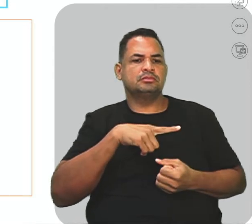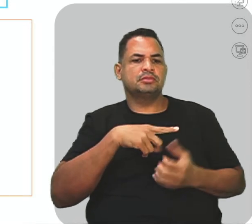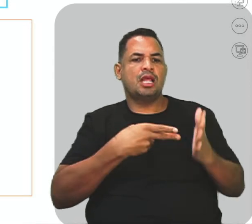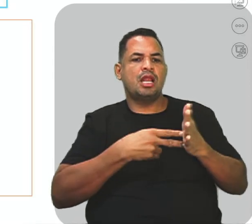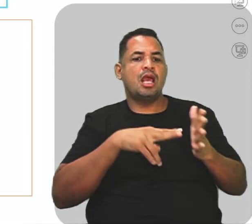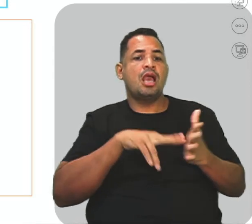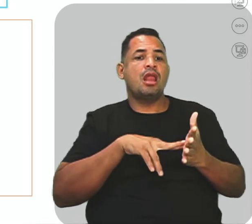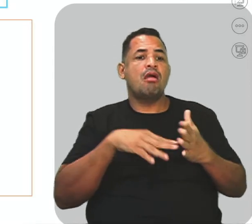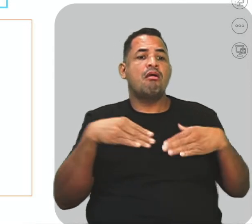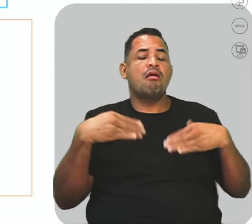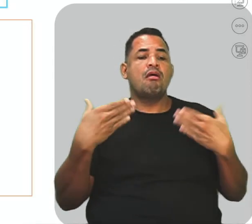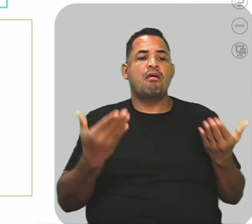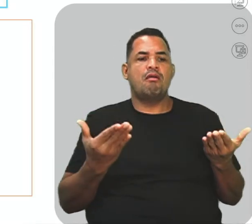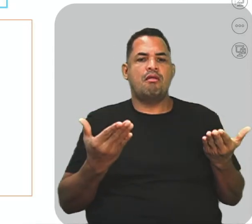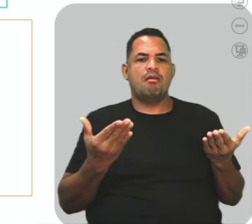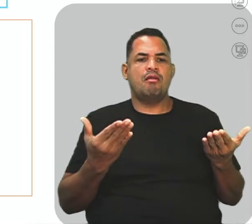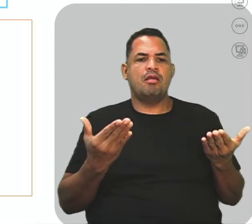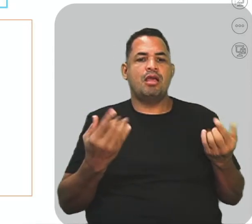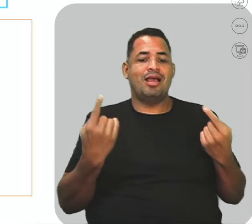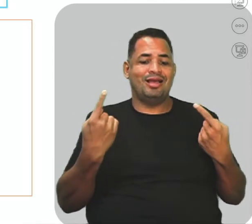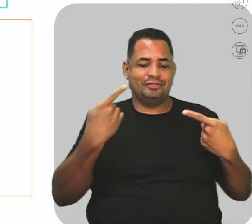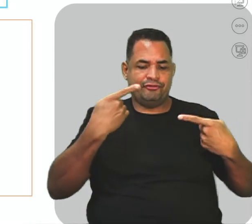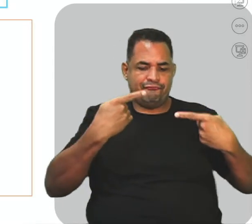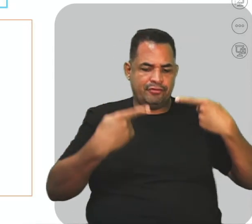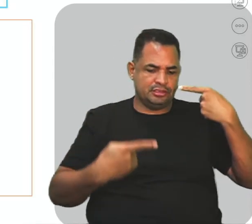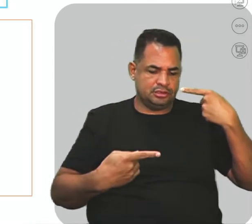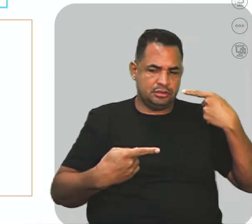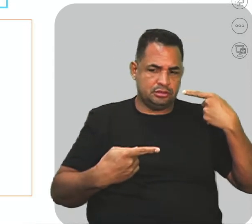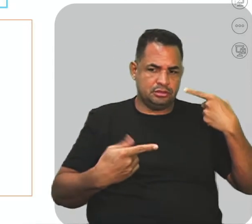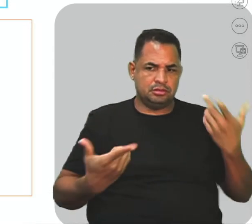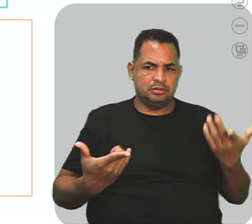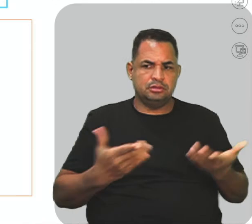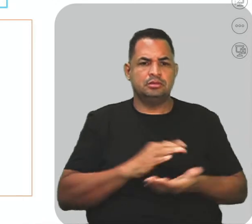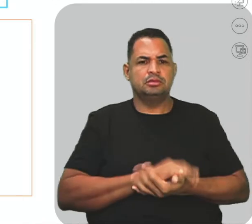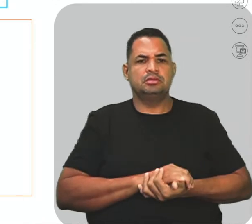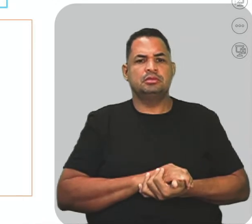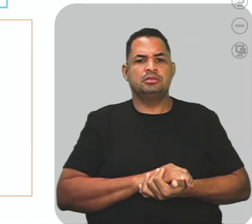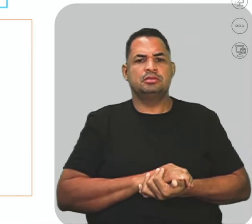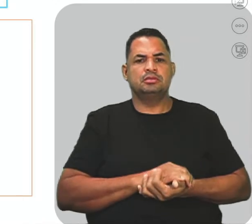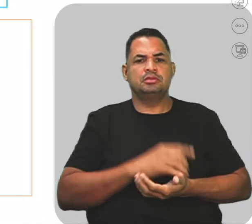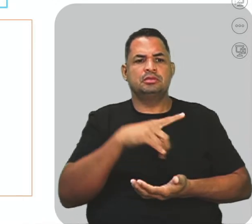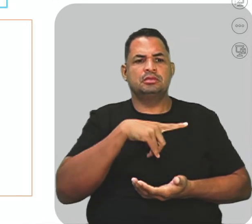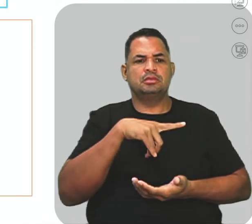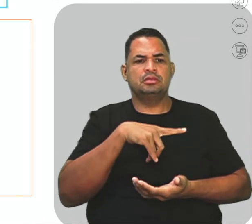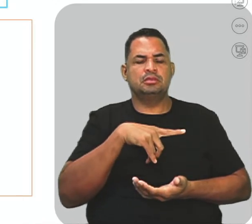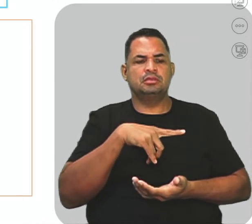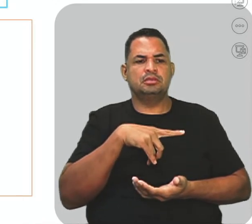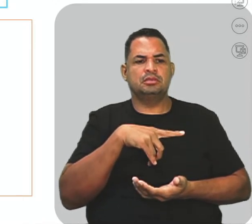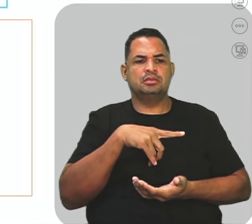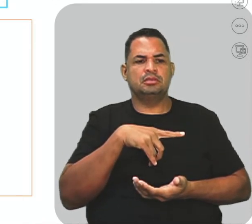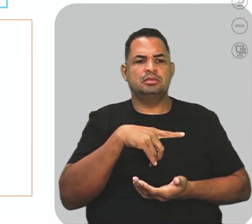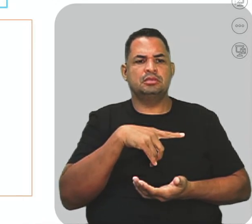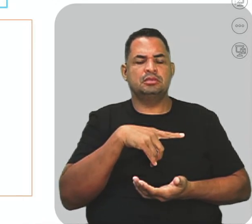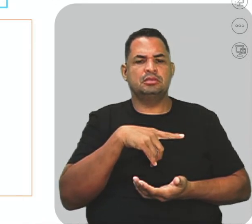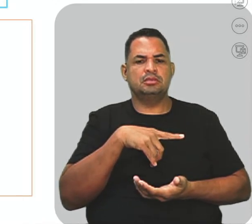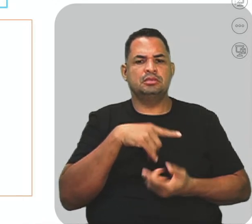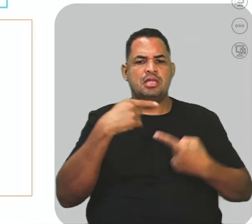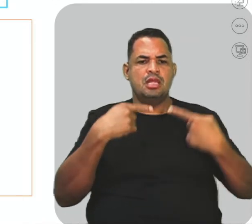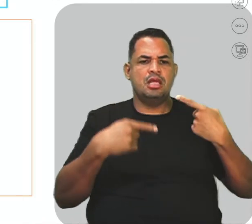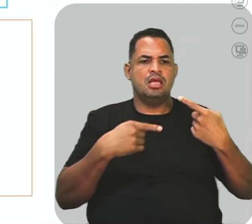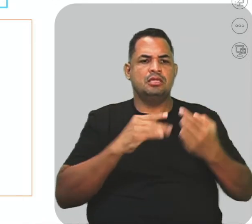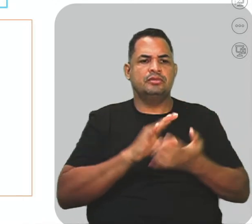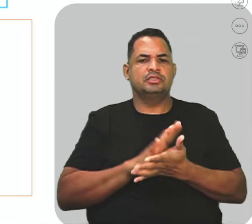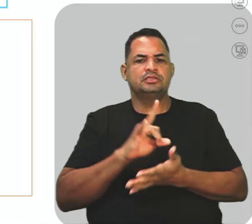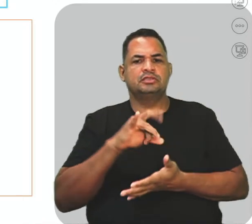quê? De adversidade, né? Então, nós vamos dizer que a oração